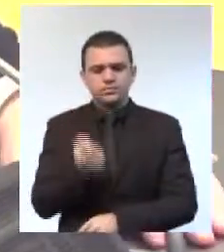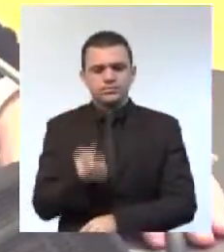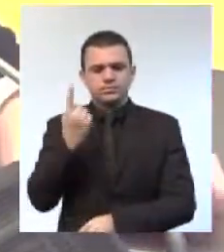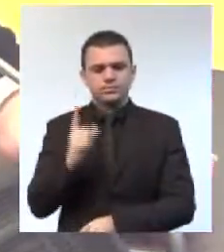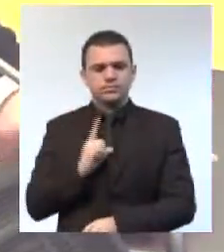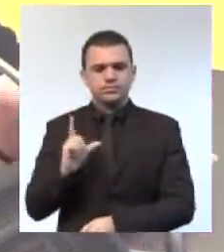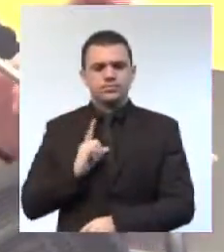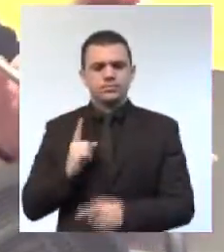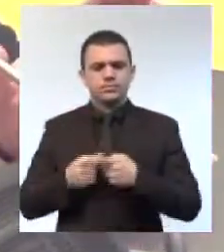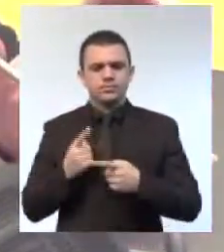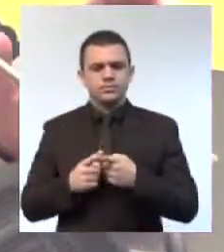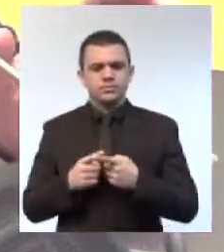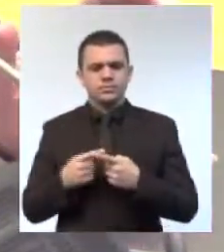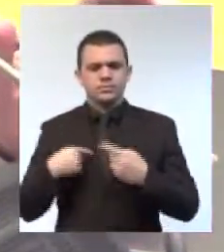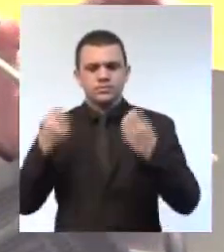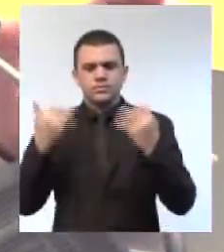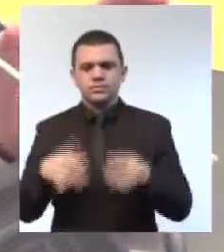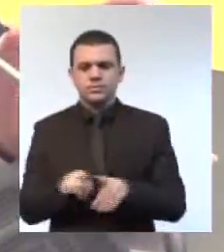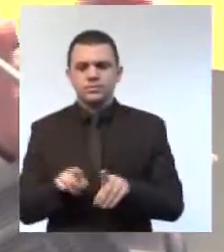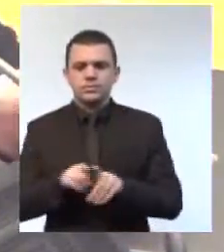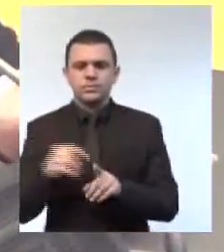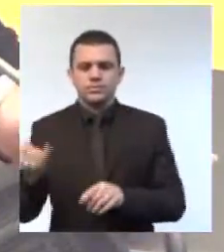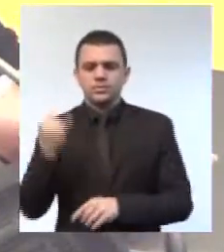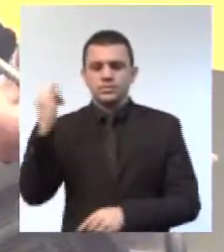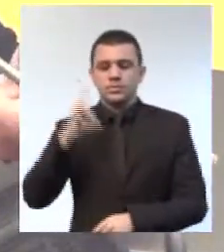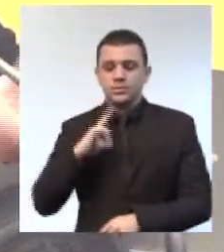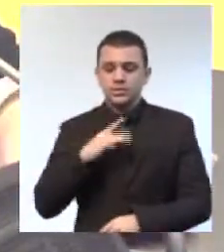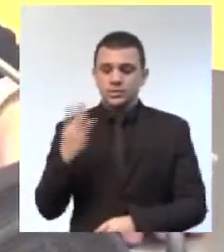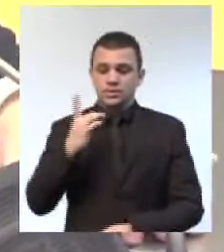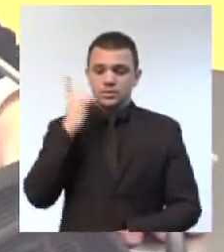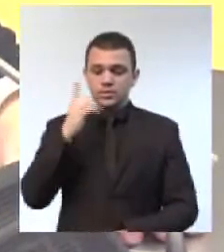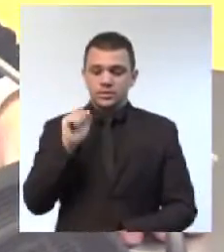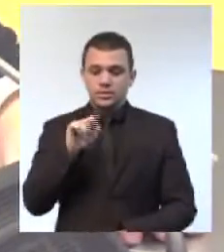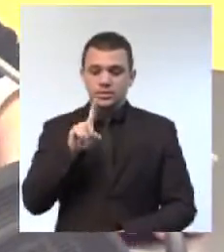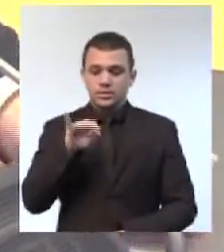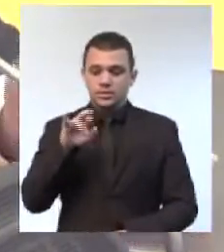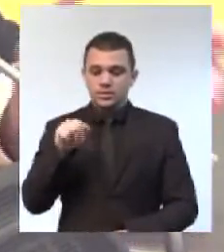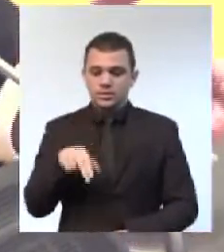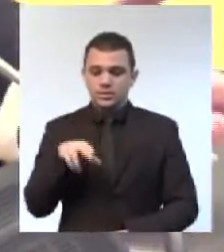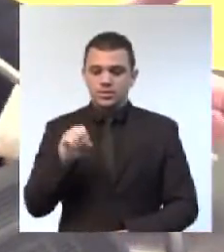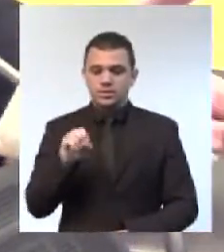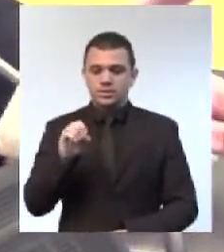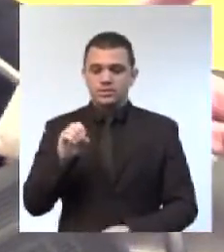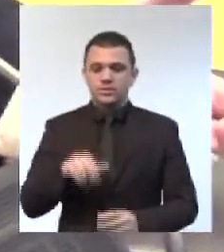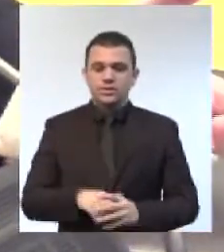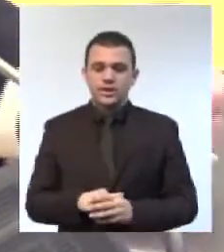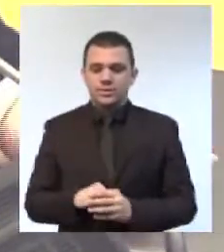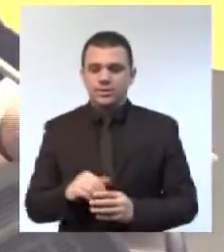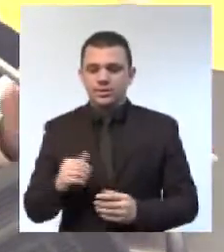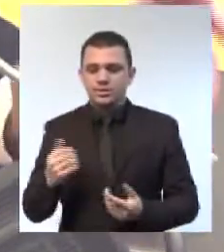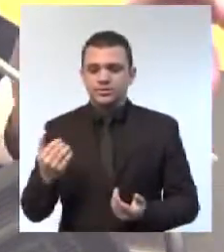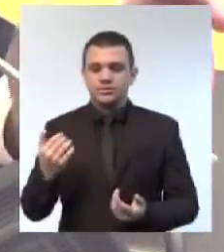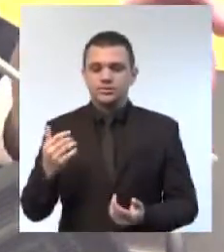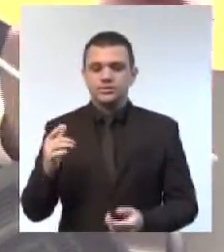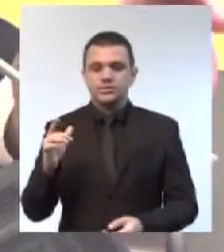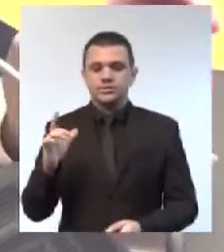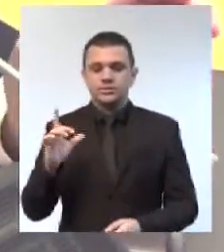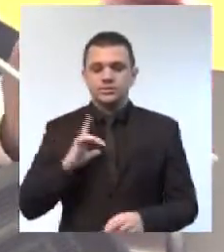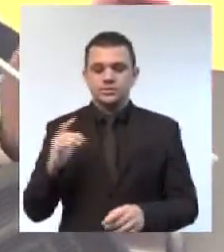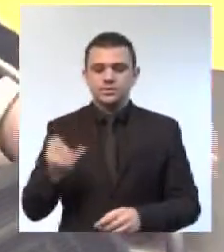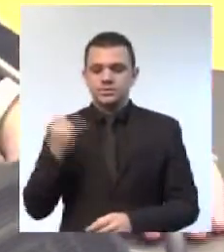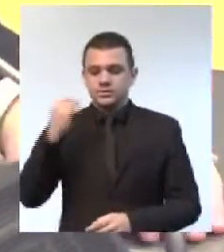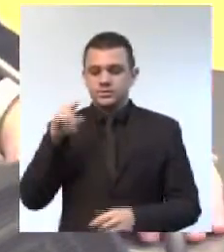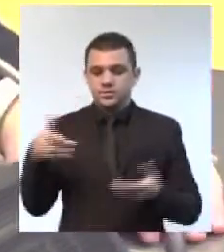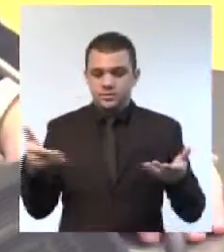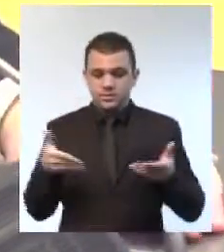fiz referência à importância do deputado Adriano Sarney aqui neste plenário, pelo que ele representa politicamente, e esse modelo precisa mesmo